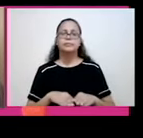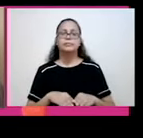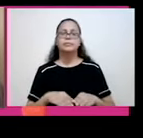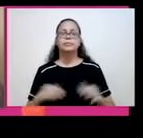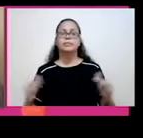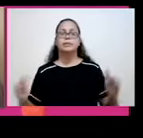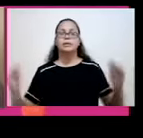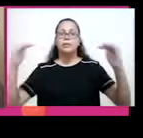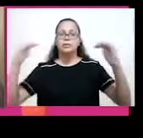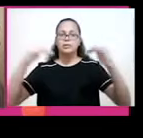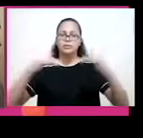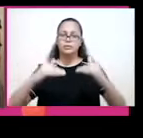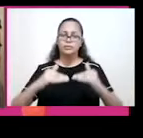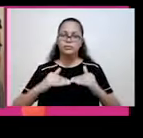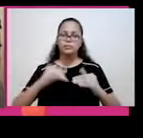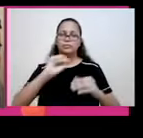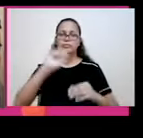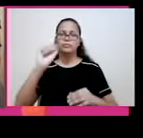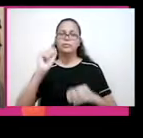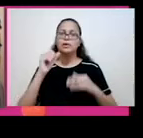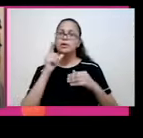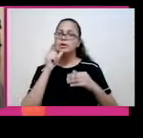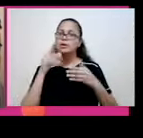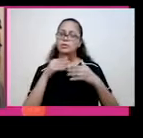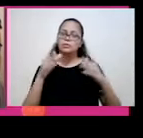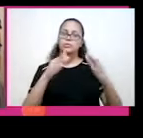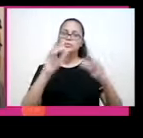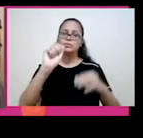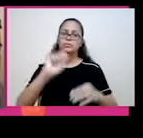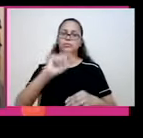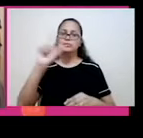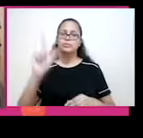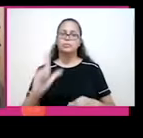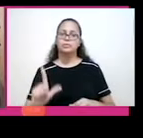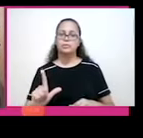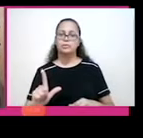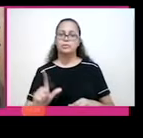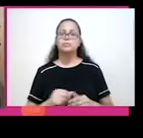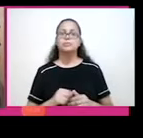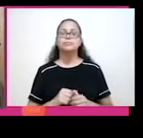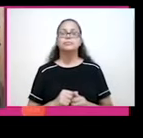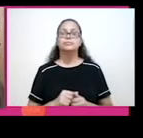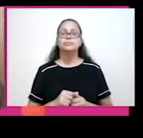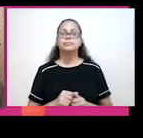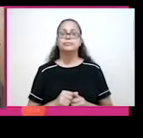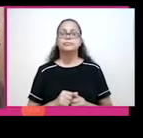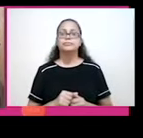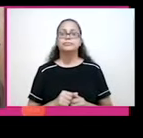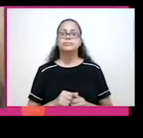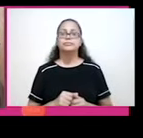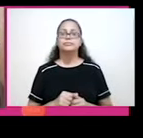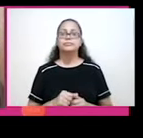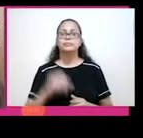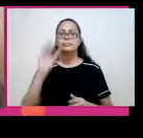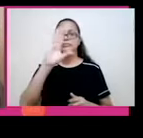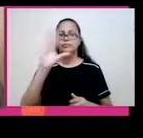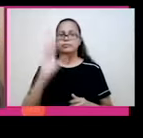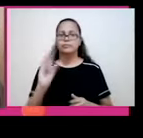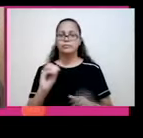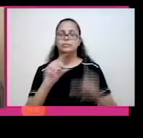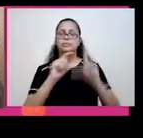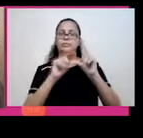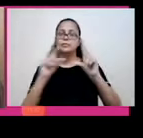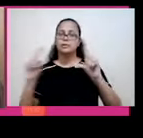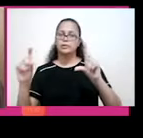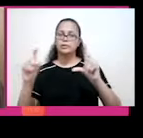Xiamen. Então, vocês observarem aqui no mapa, vocês vão ver, olha só, na cor rosa aqui, ó, as zonas industriais e as zonas econômicas especiais. De acordo com a legenda, vocês